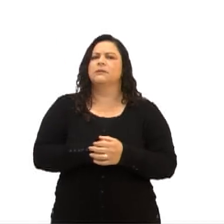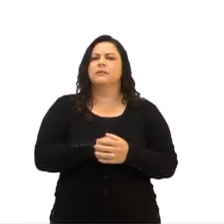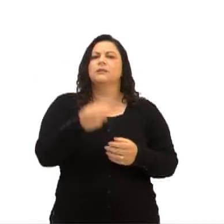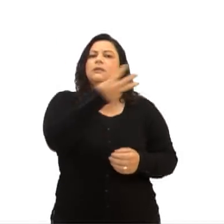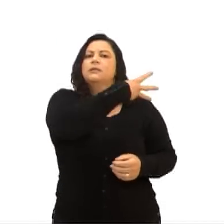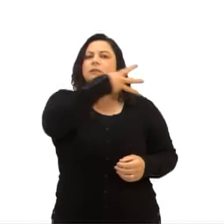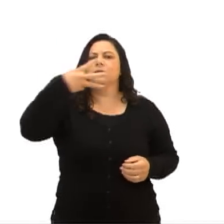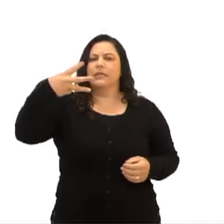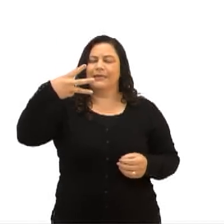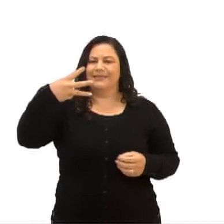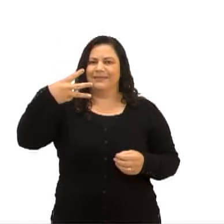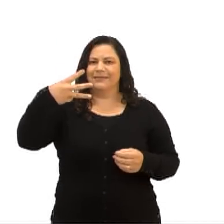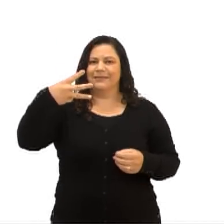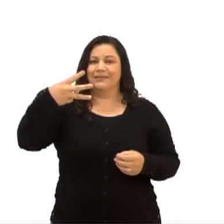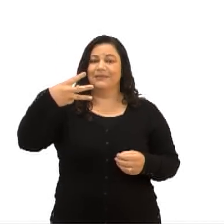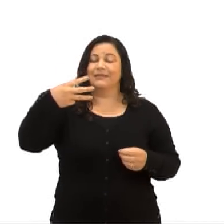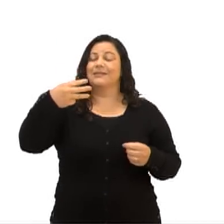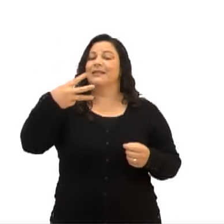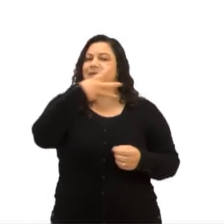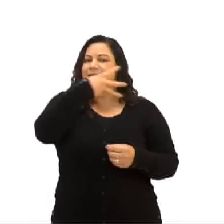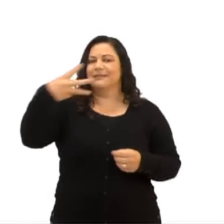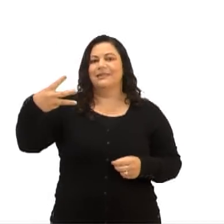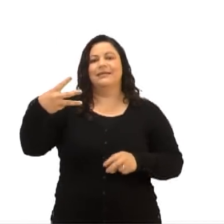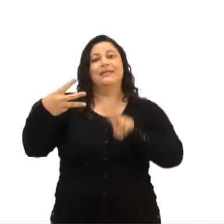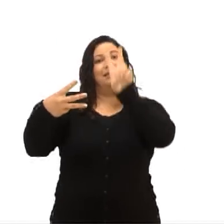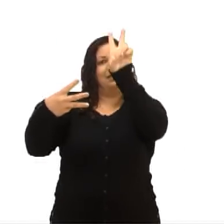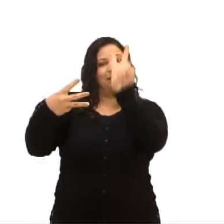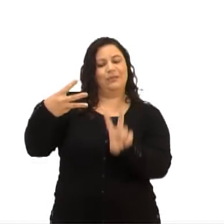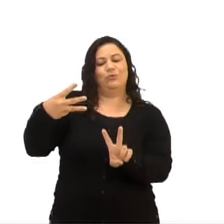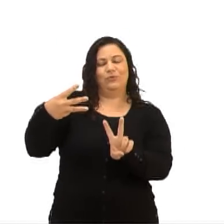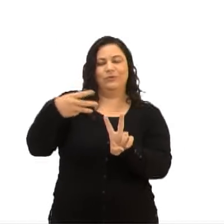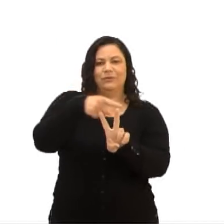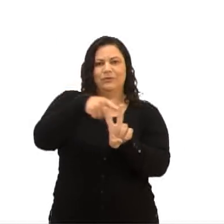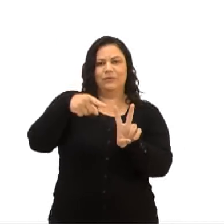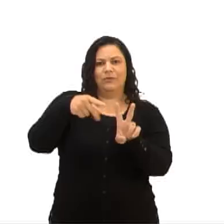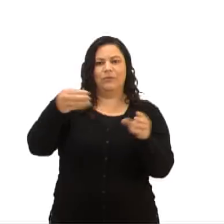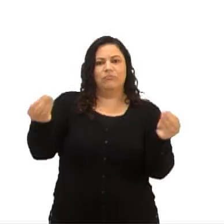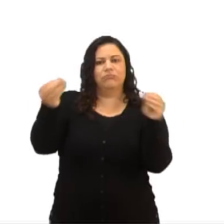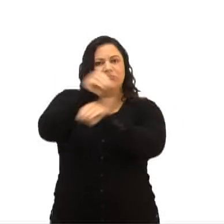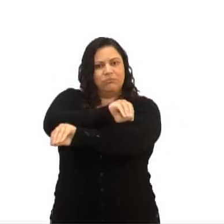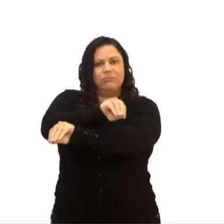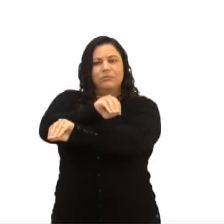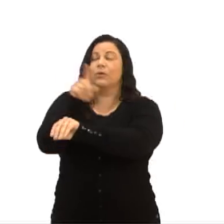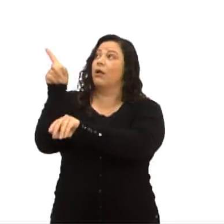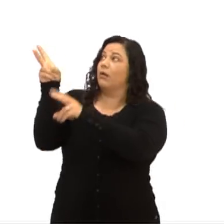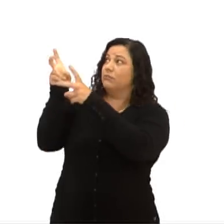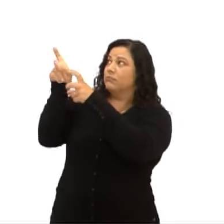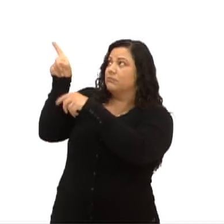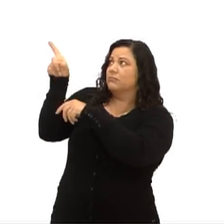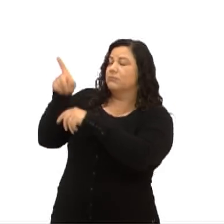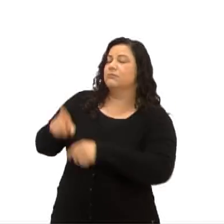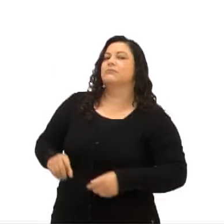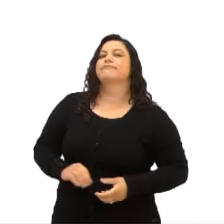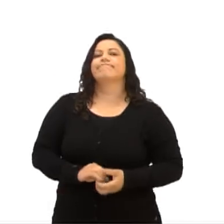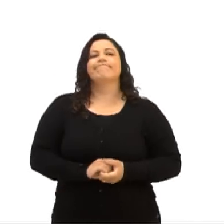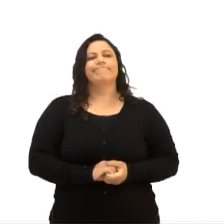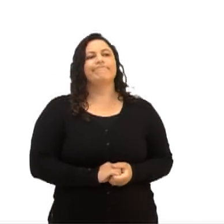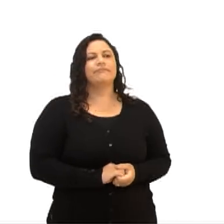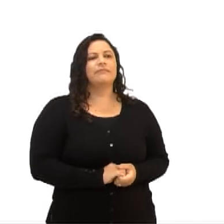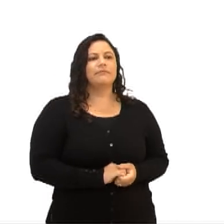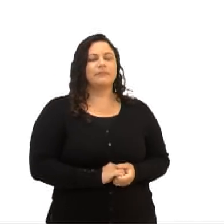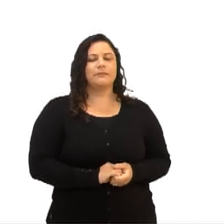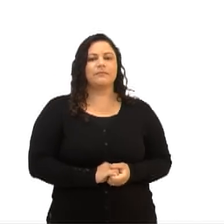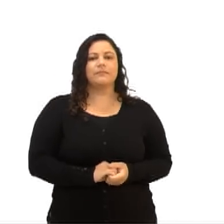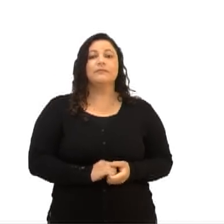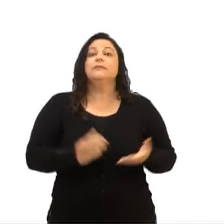e 2 colunas vira uma matriz de 2 linhas e 3 colunas. Legal você visualizar isso. Tá? Agora eu vou pegar